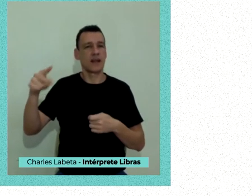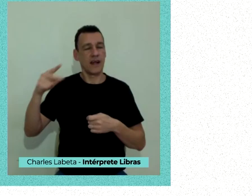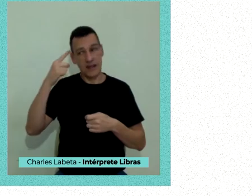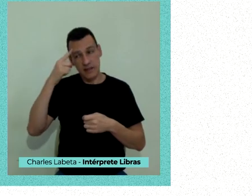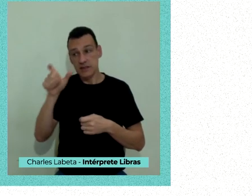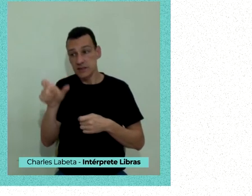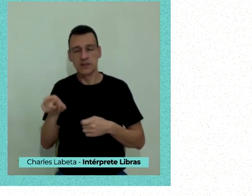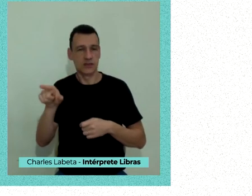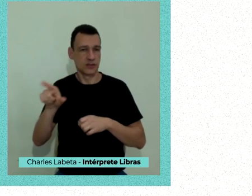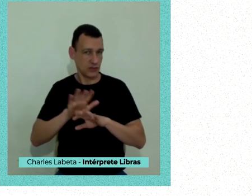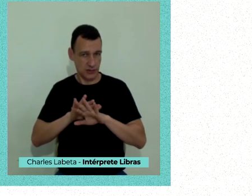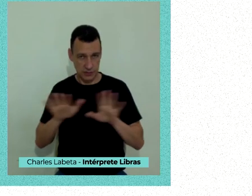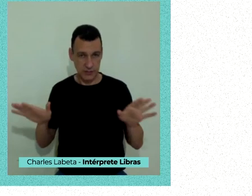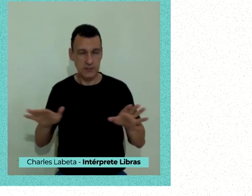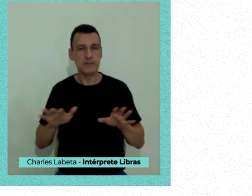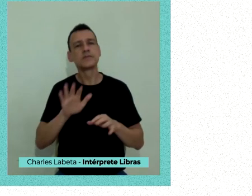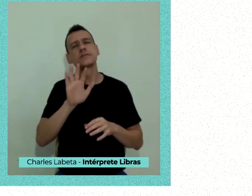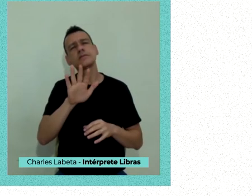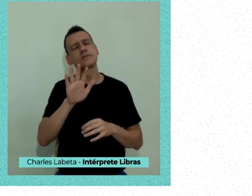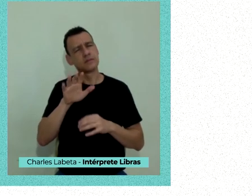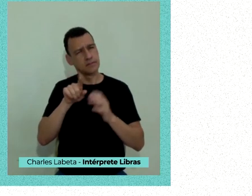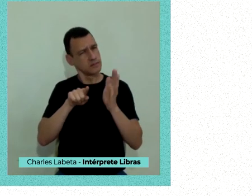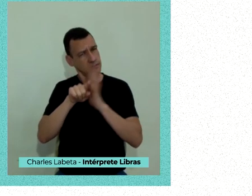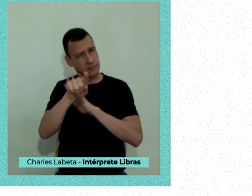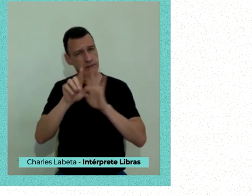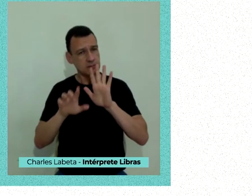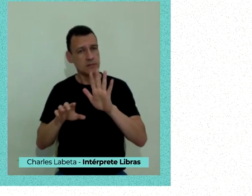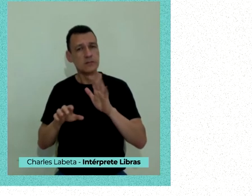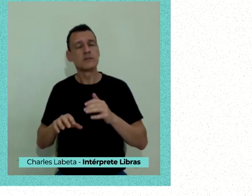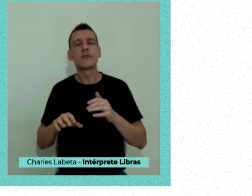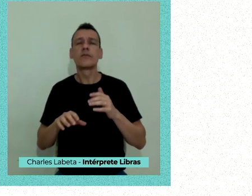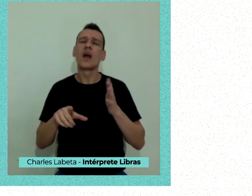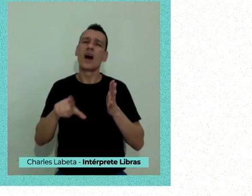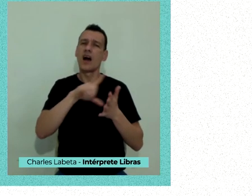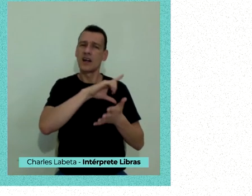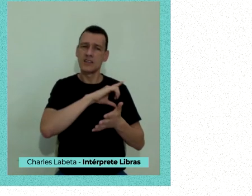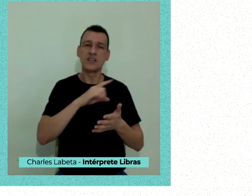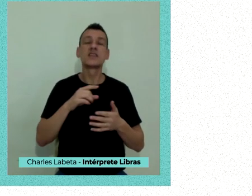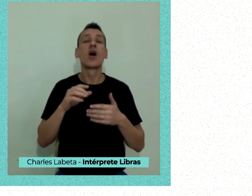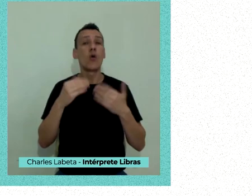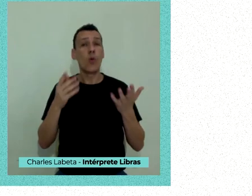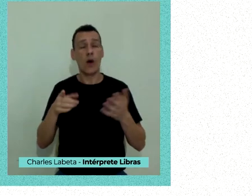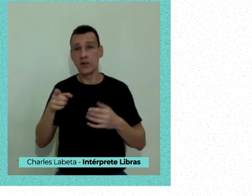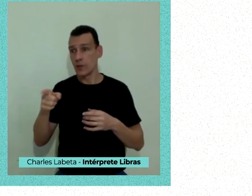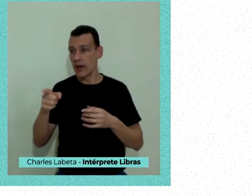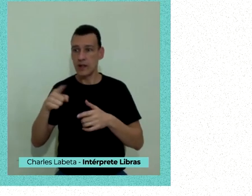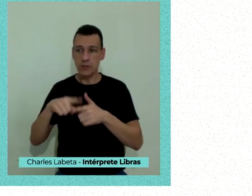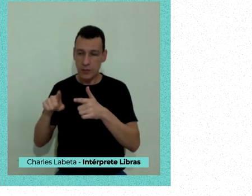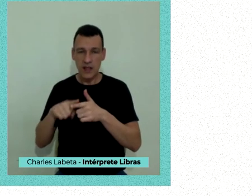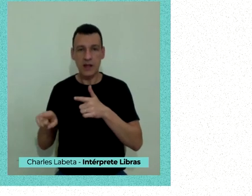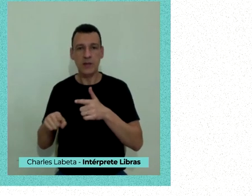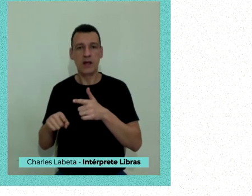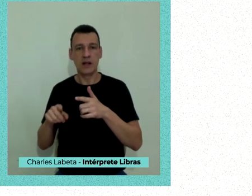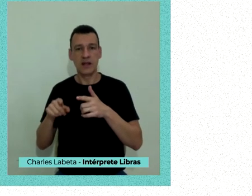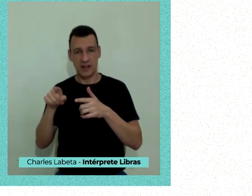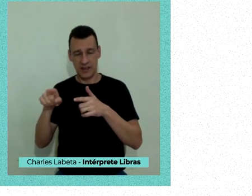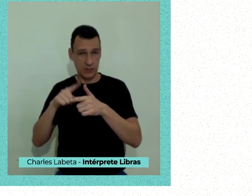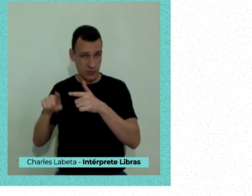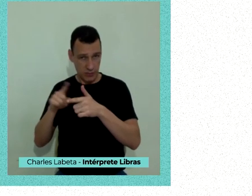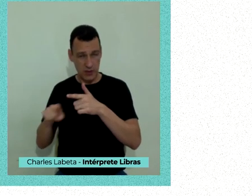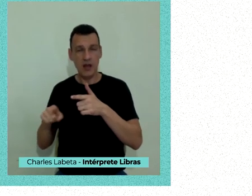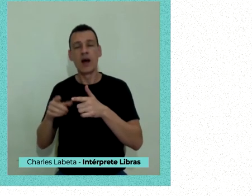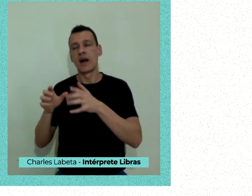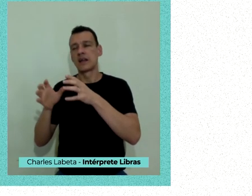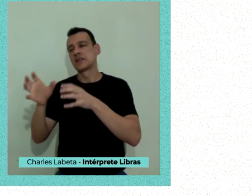que mensagens, eu pergunto, são enviadas para esse aluno quando ele é retirado da sala de aula para uma atenção